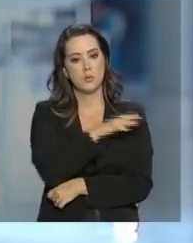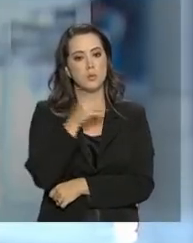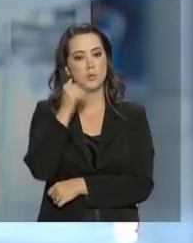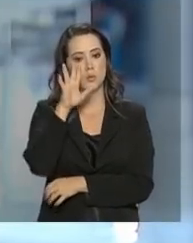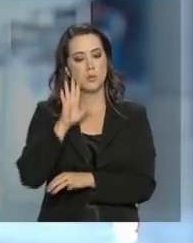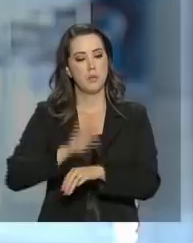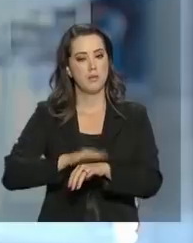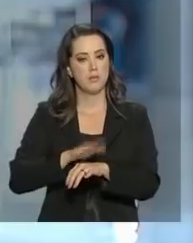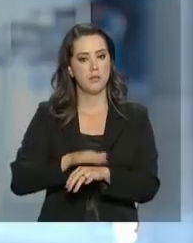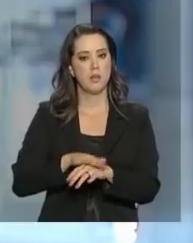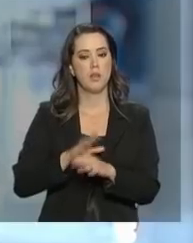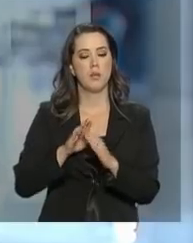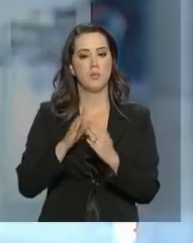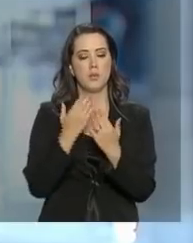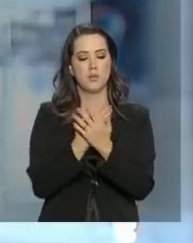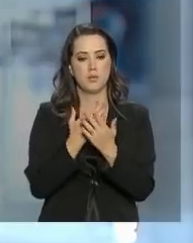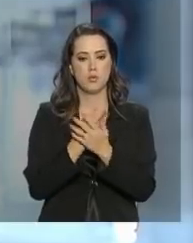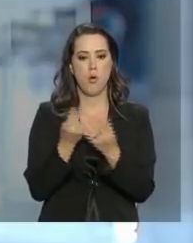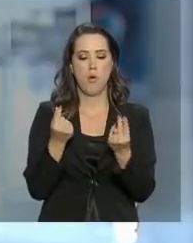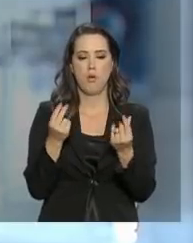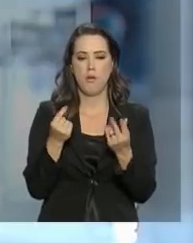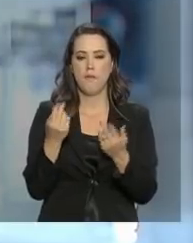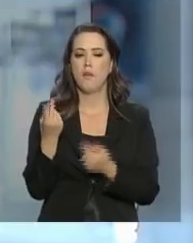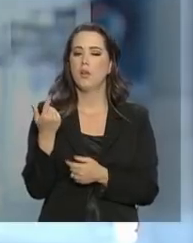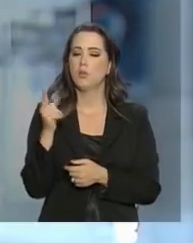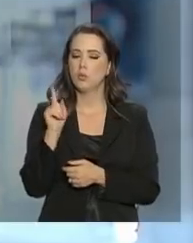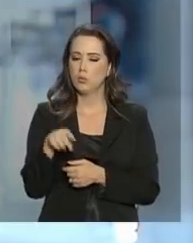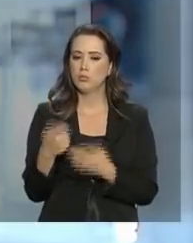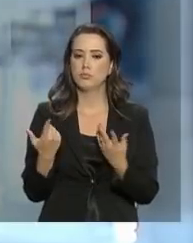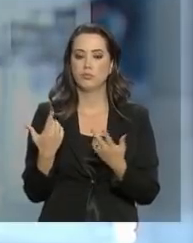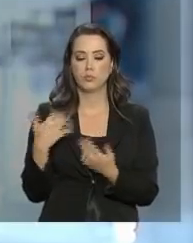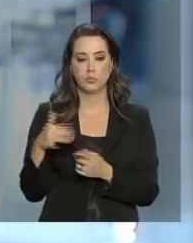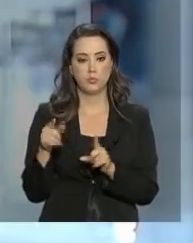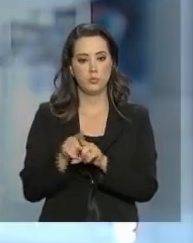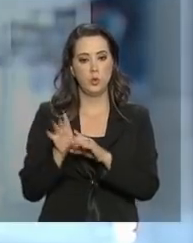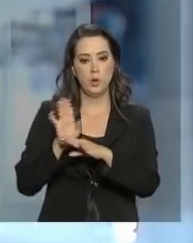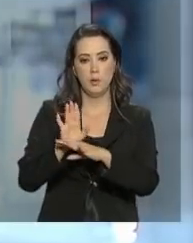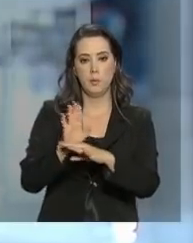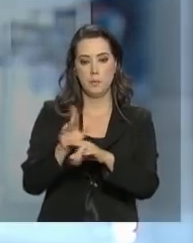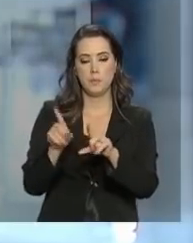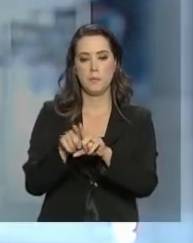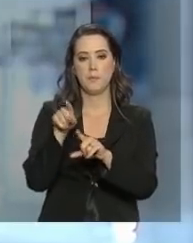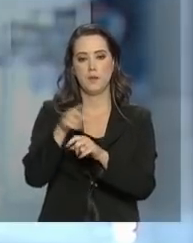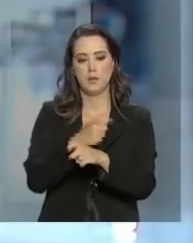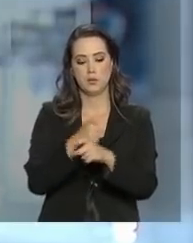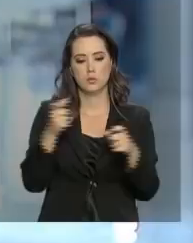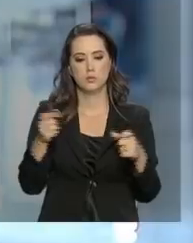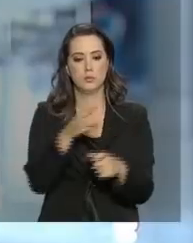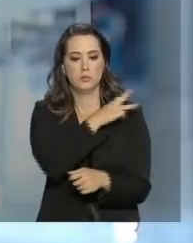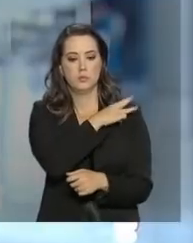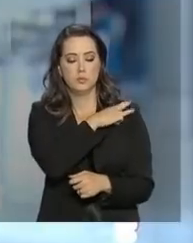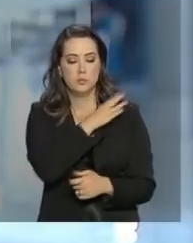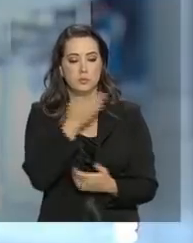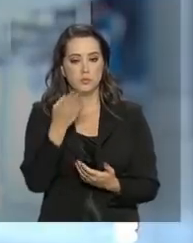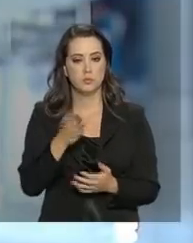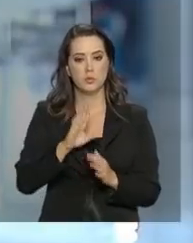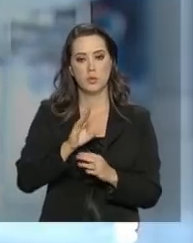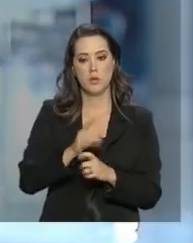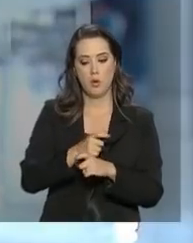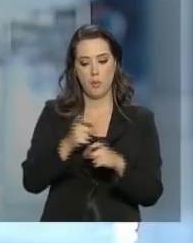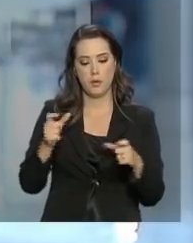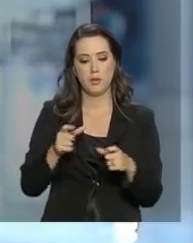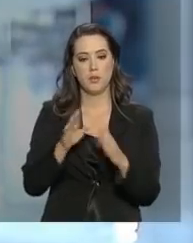tem um custo para apoiar a implementação do novo ensino médio e ampliar o número de escolas em tempo